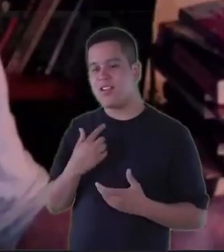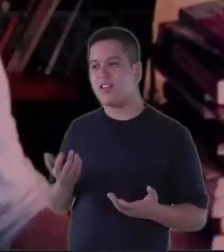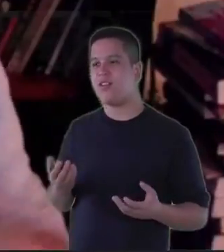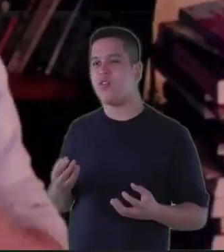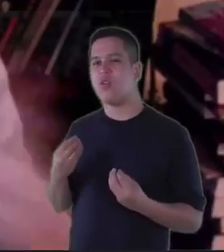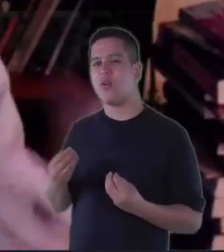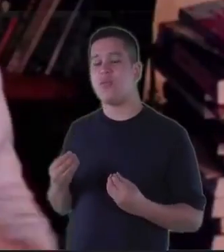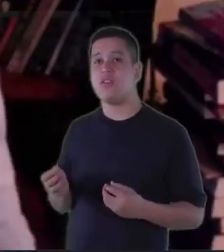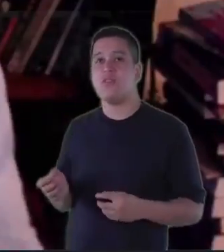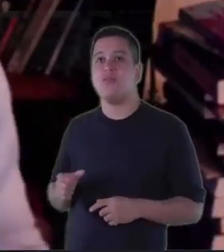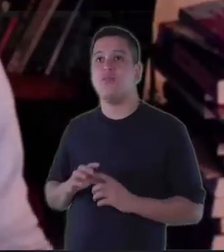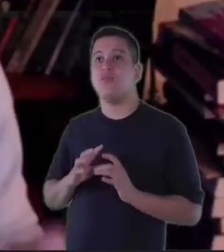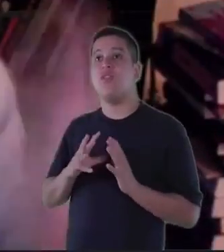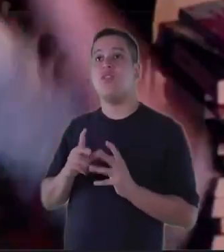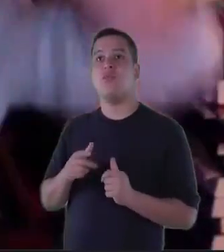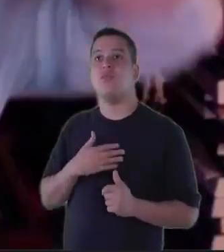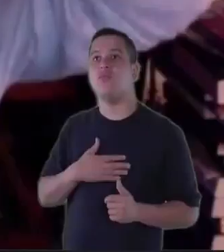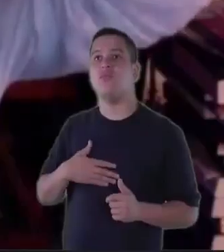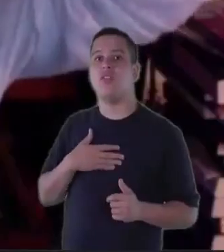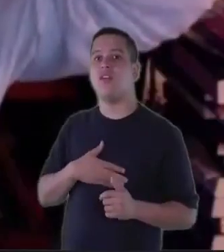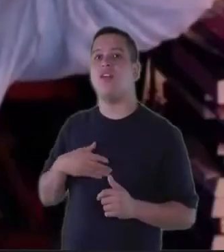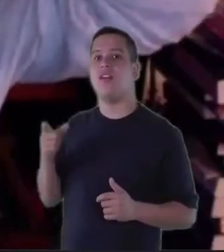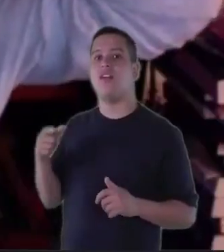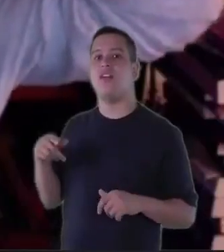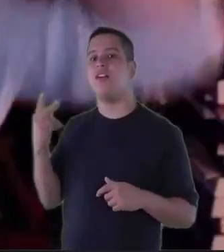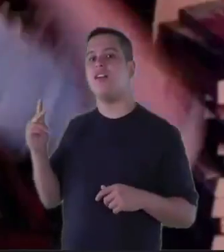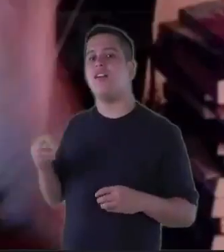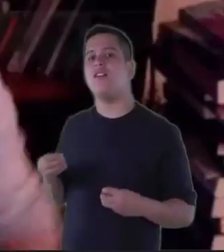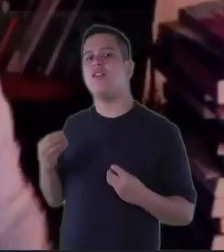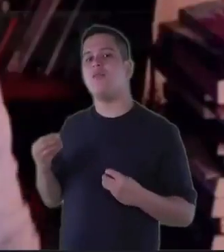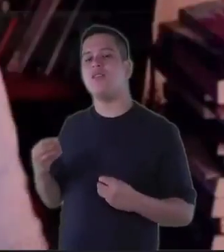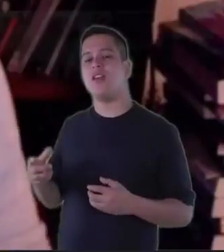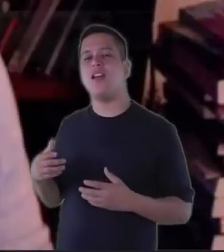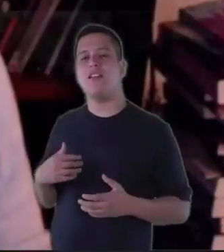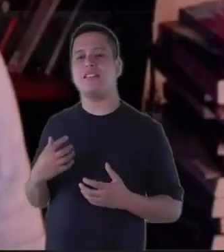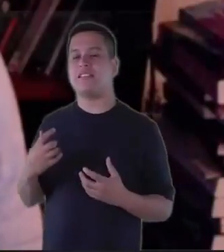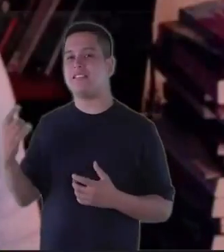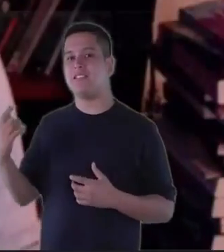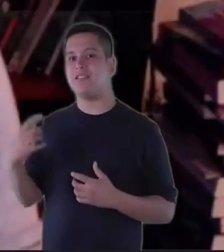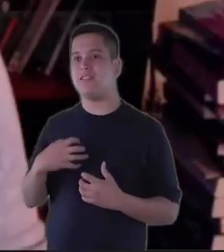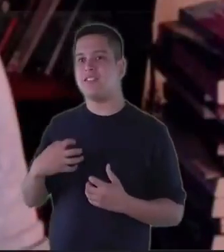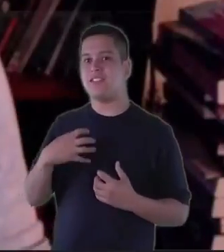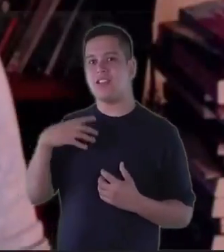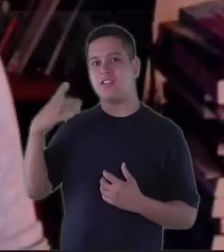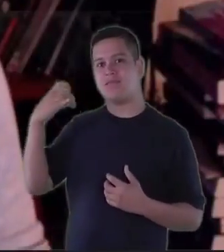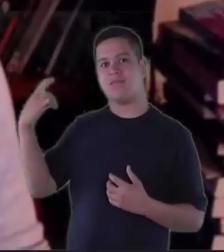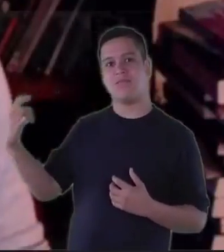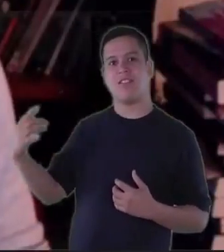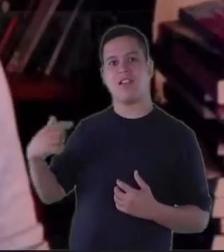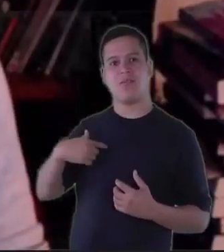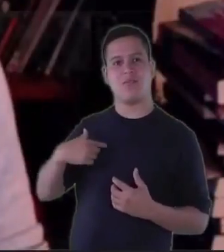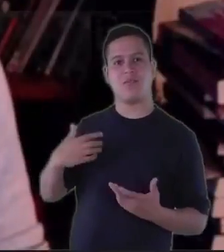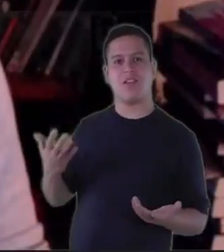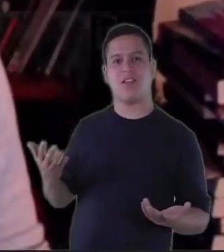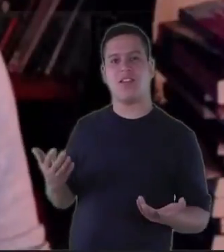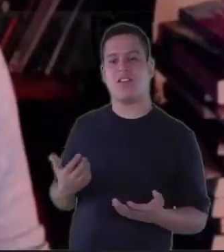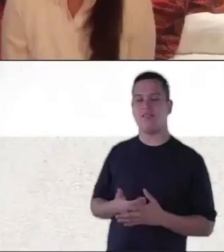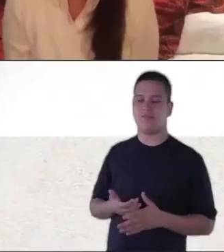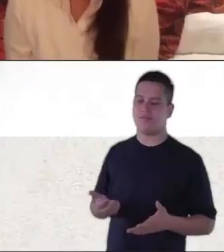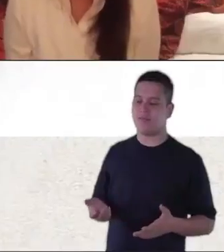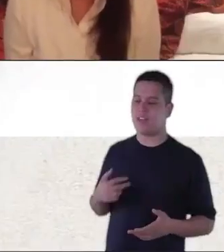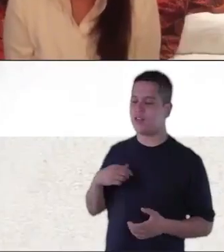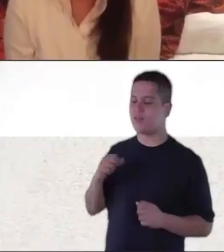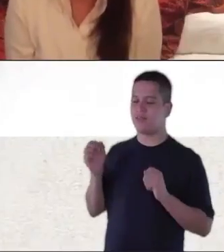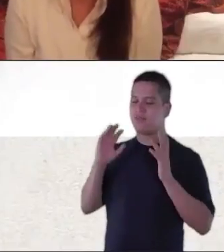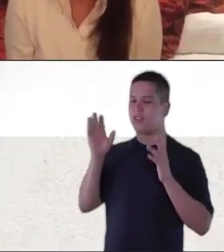dessa mulher, ela vai olhar para mim. Então, foi muito legal isso, porque eu sou apaixonado pelo trabalho dela. Então,